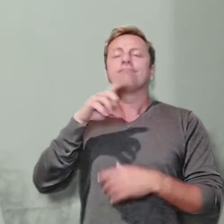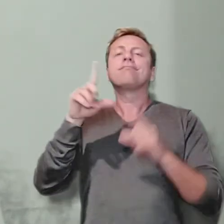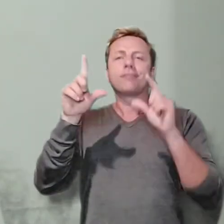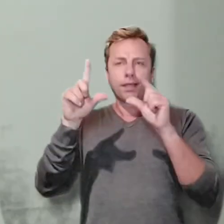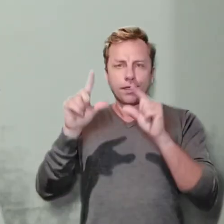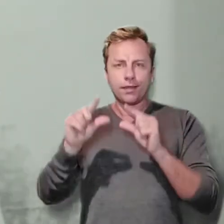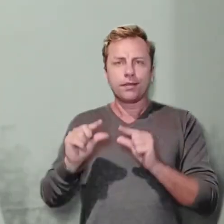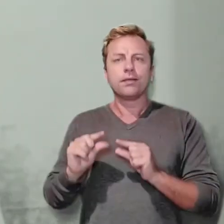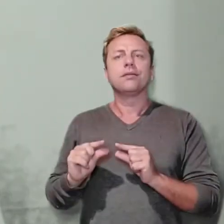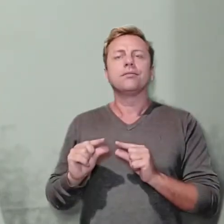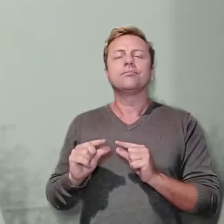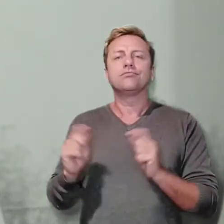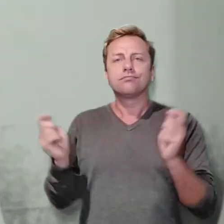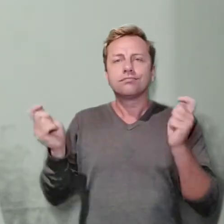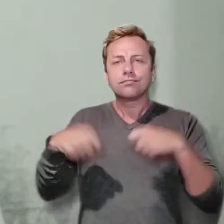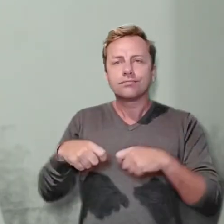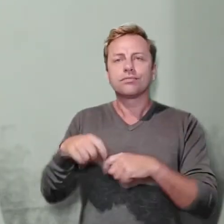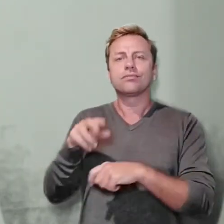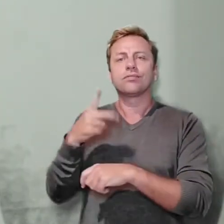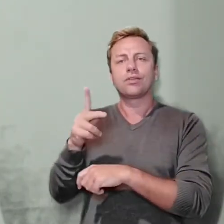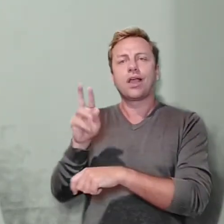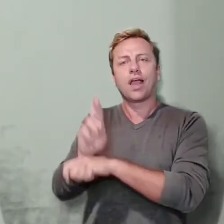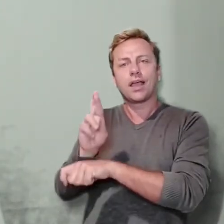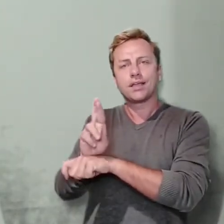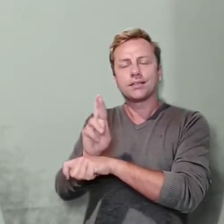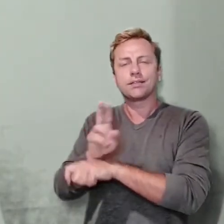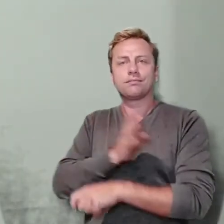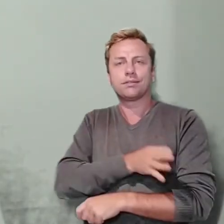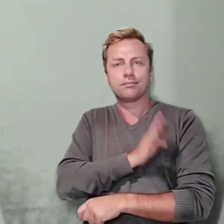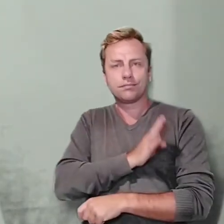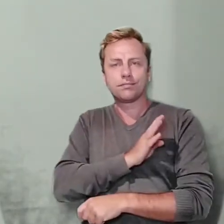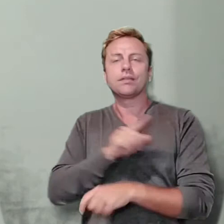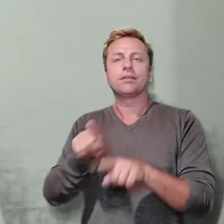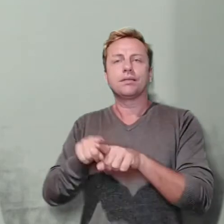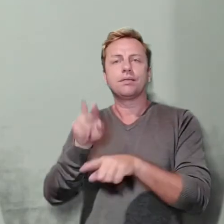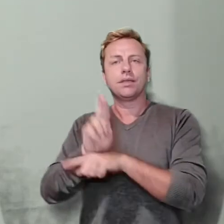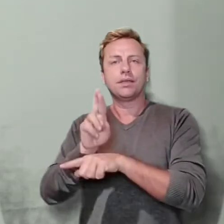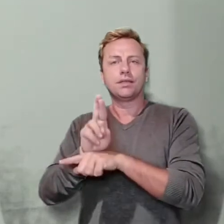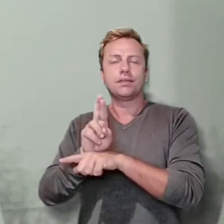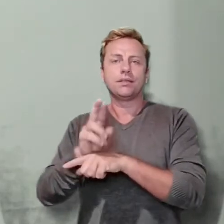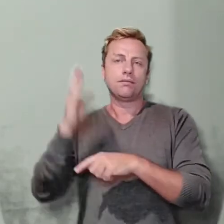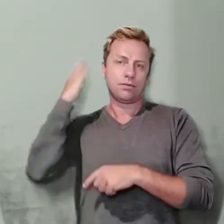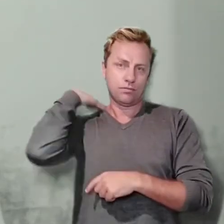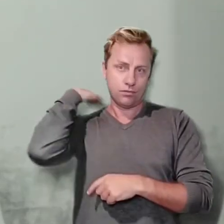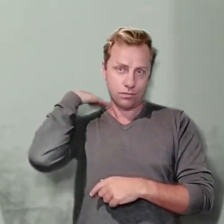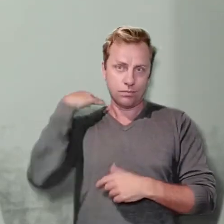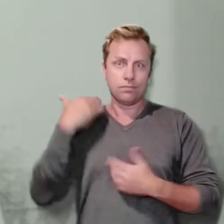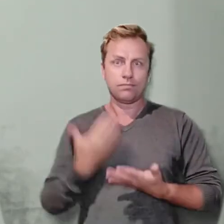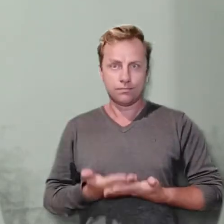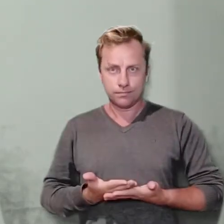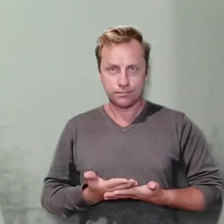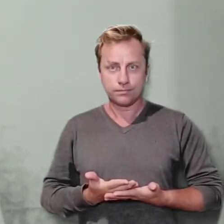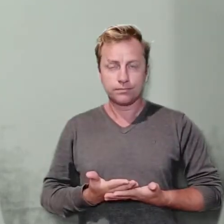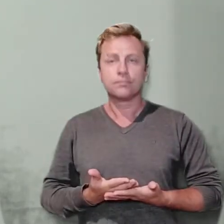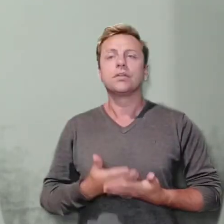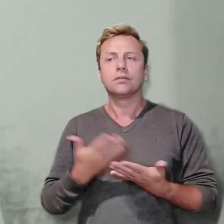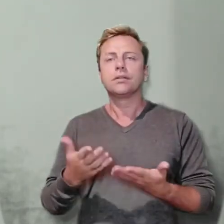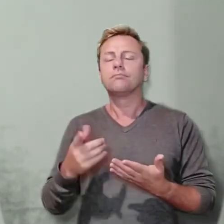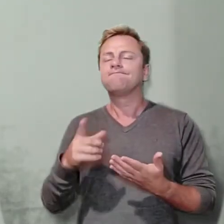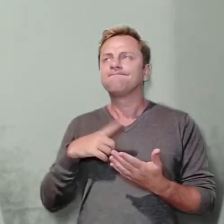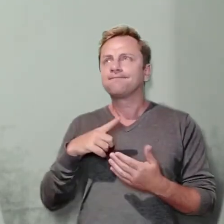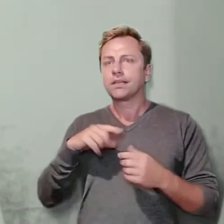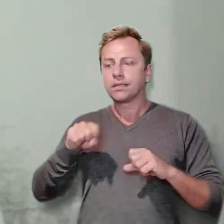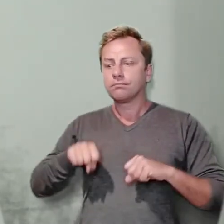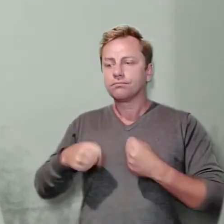reduz a capacidade ou a reserva cardíaca e a reserva pulmonar, gerando um